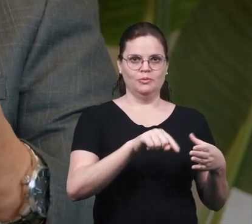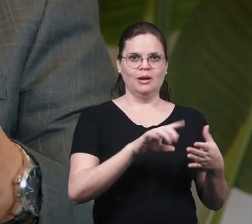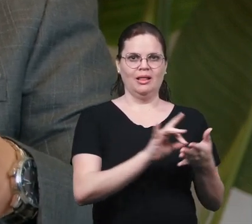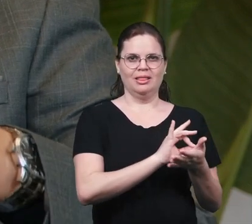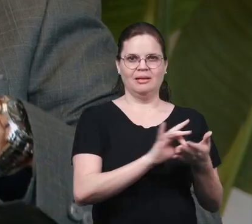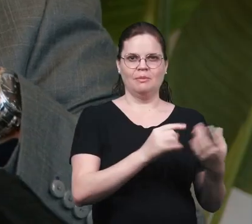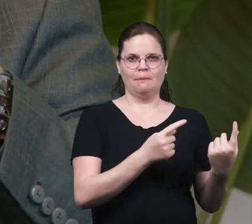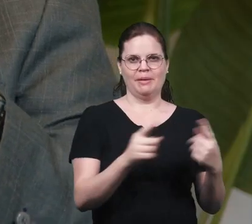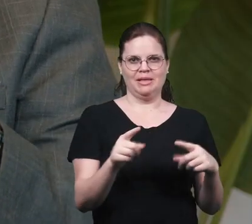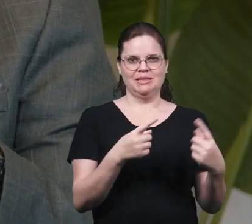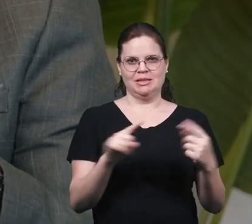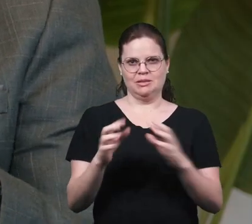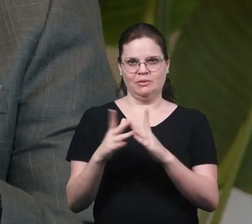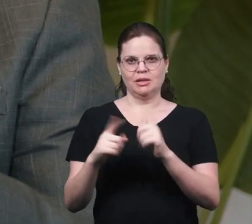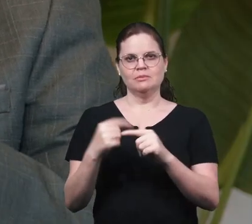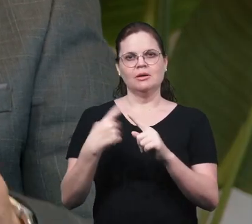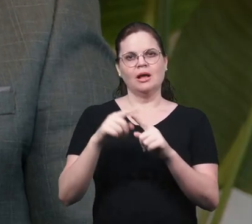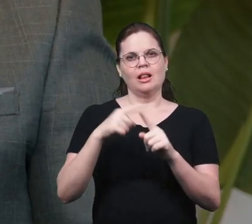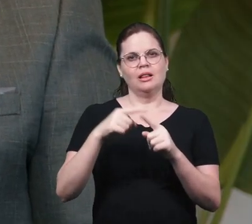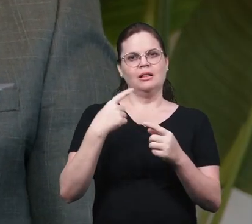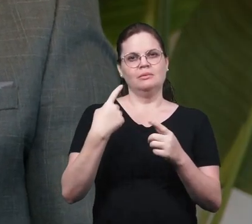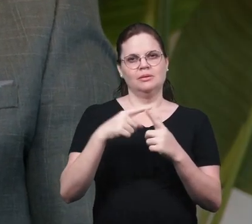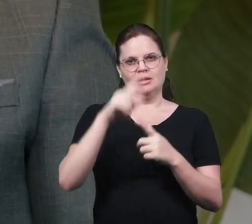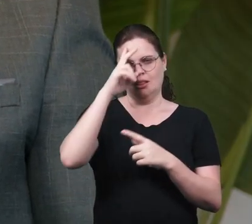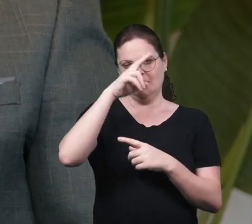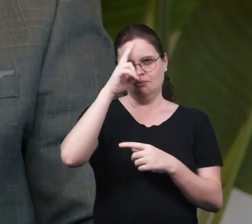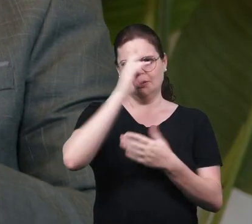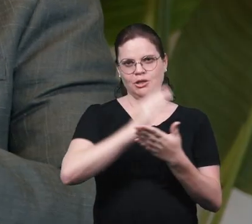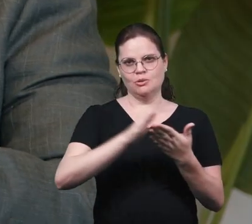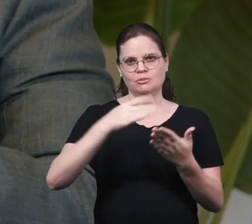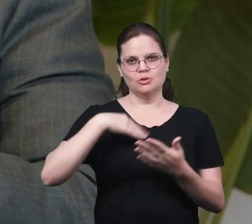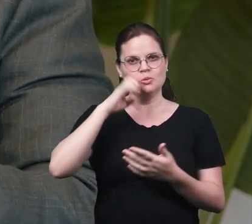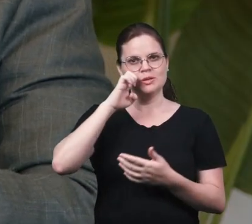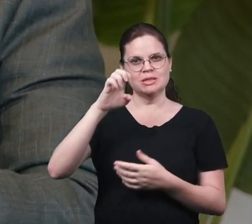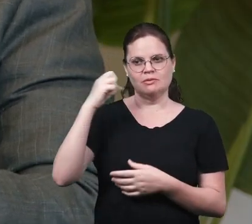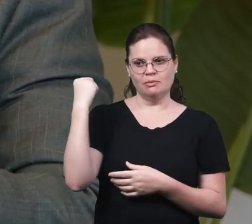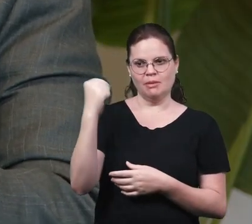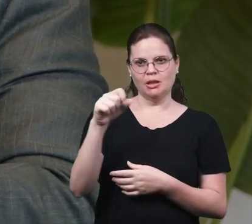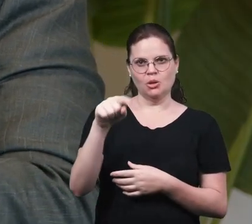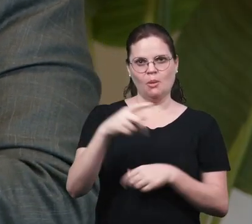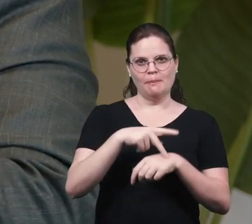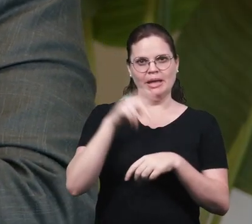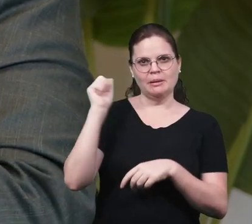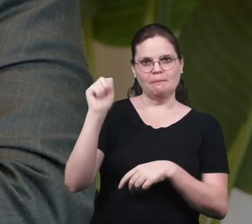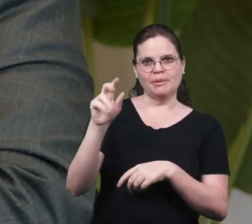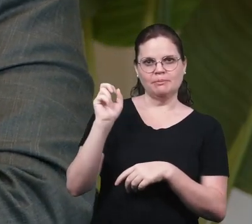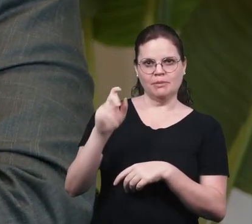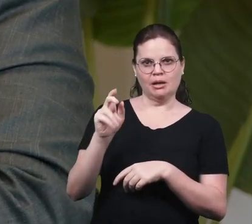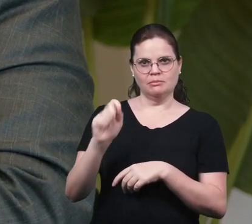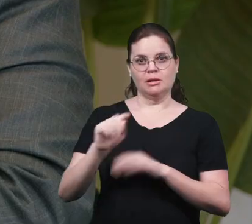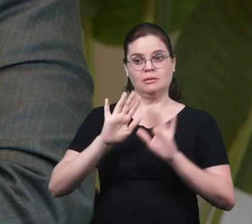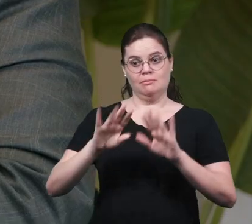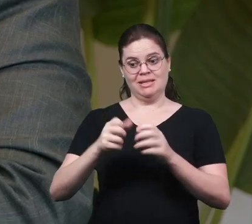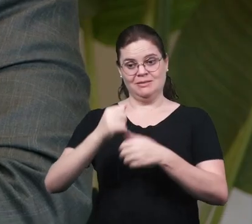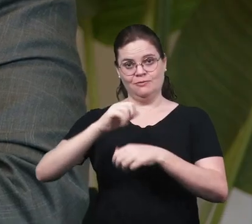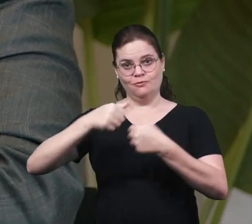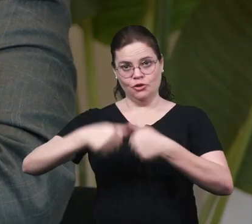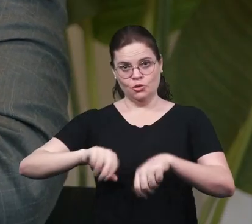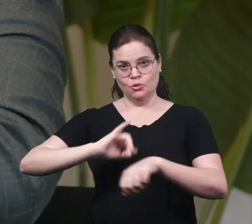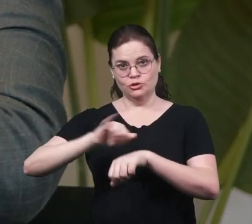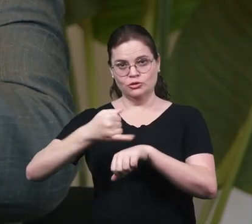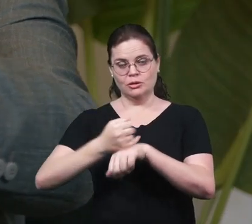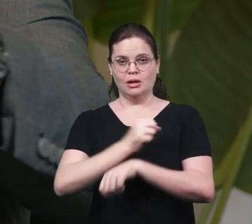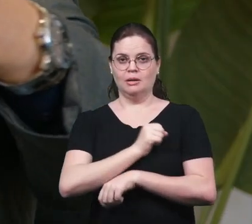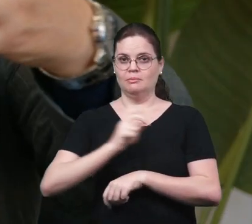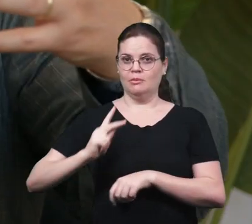inicial, que resultou na morte do diácono Estevão, os apóstolos permaneceram em Jerusalém, mas